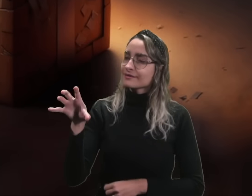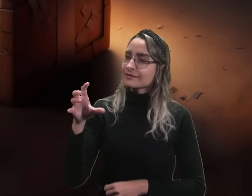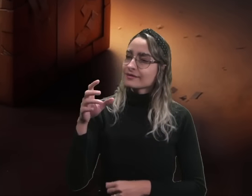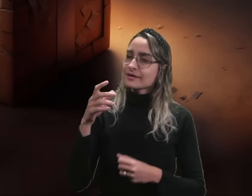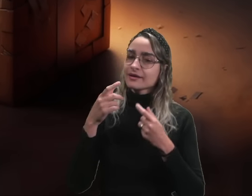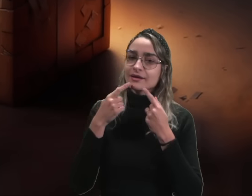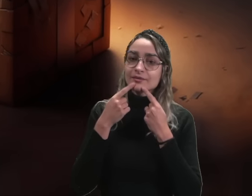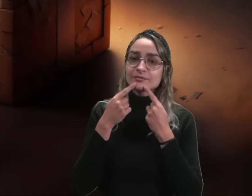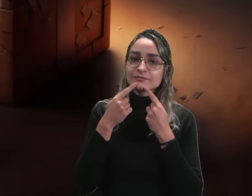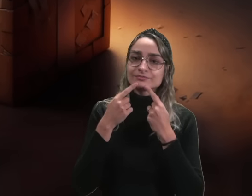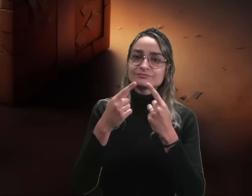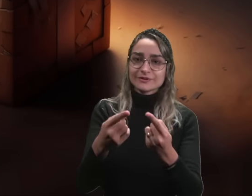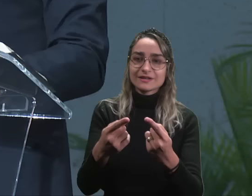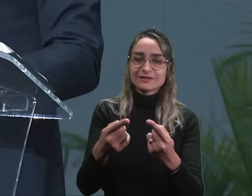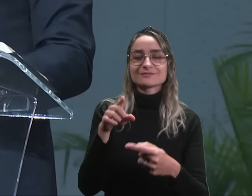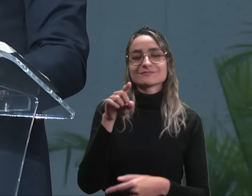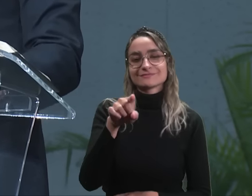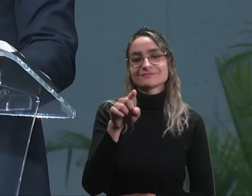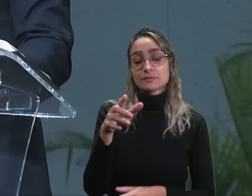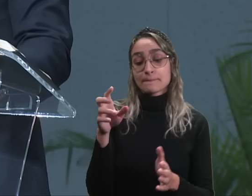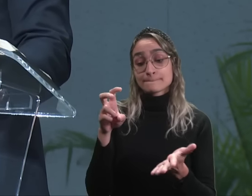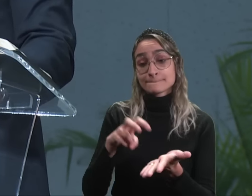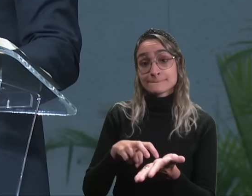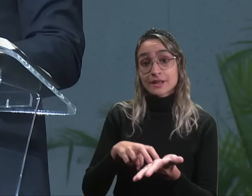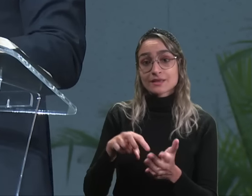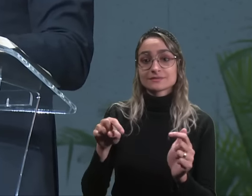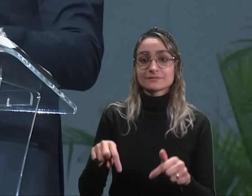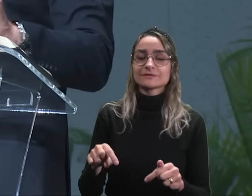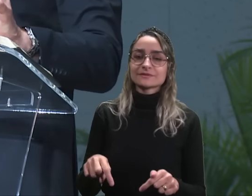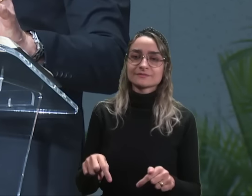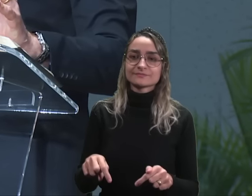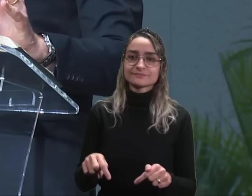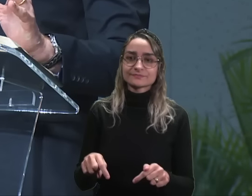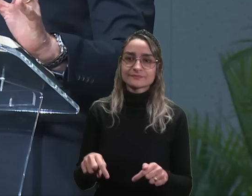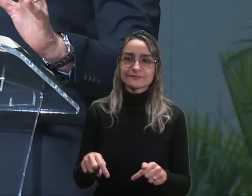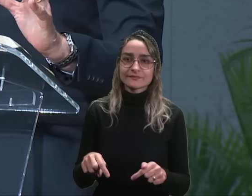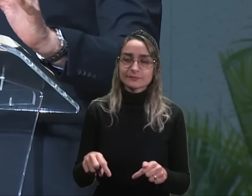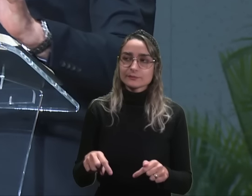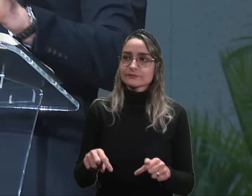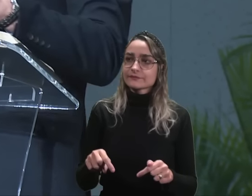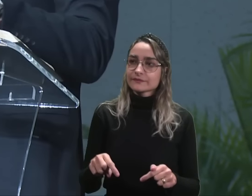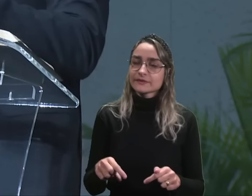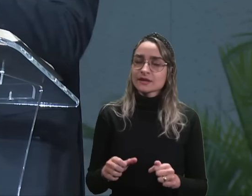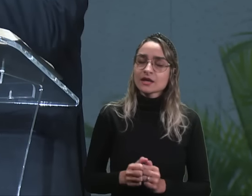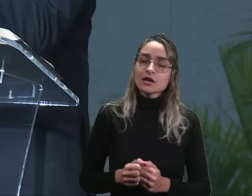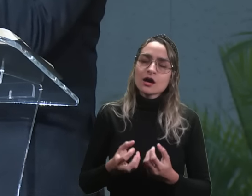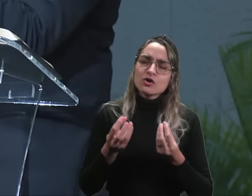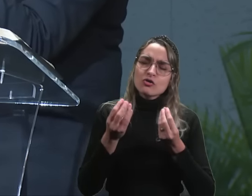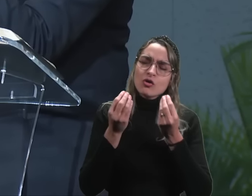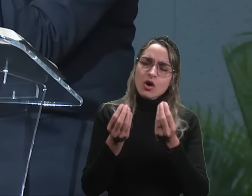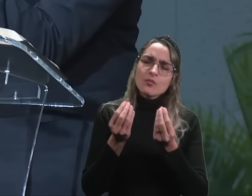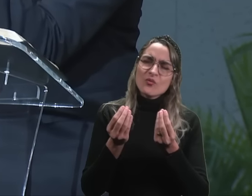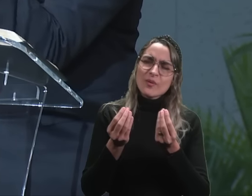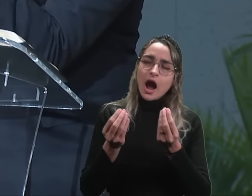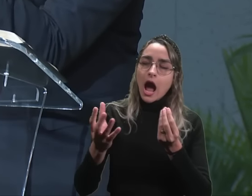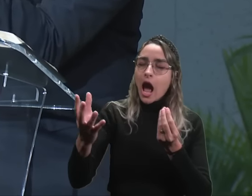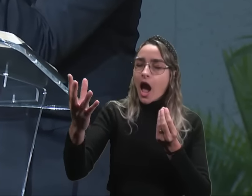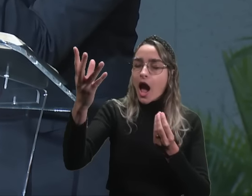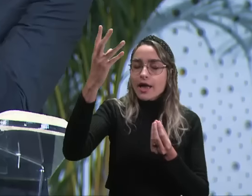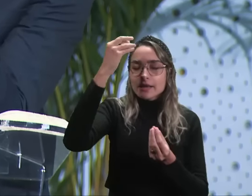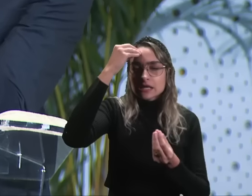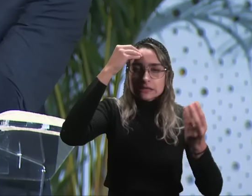hoje que conclusões podemos chegar sem dúvida alguma e aqui eu falo as